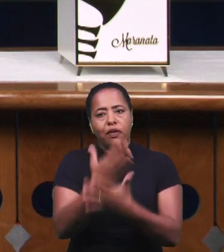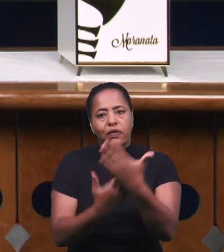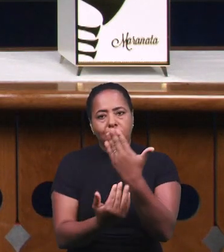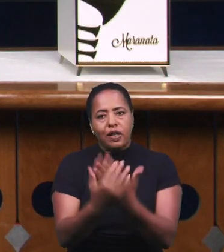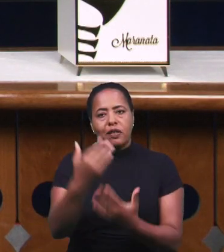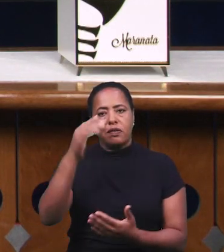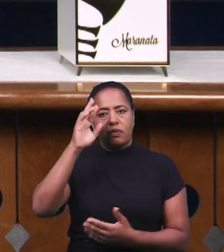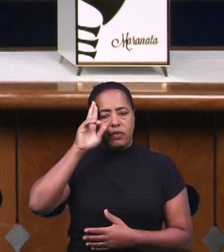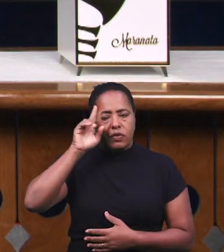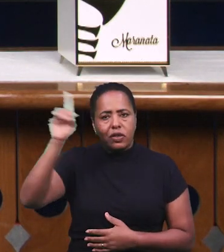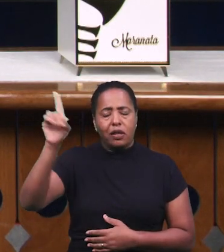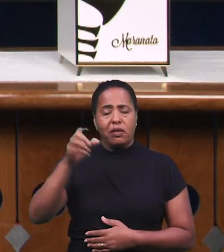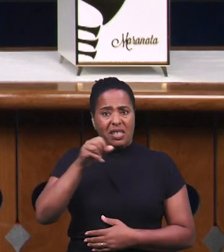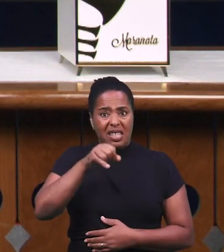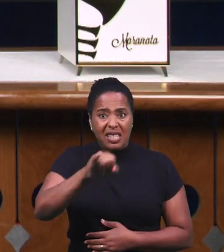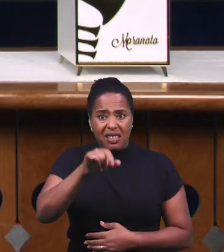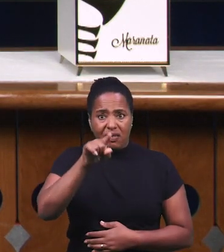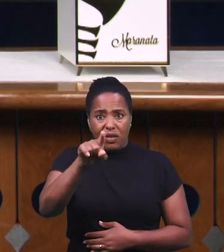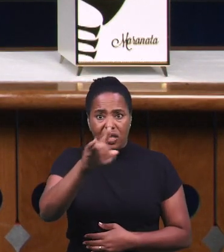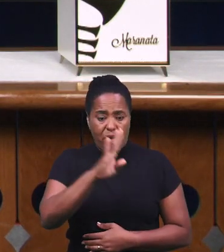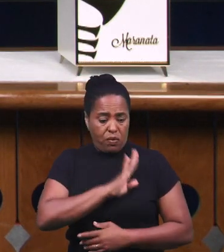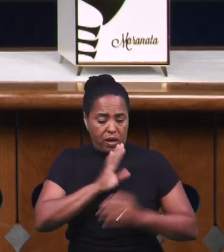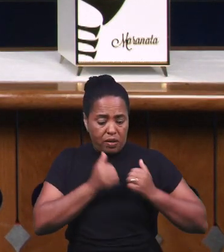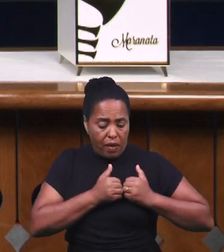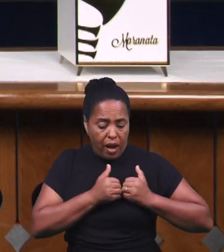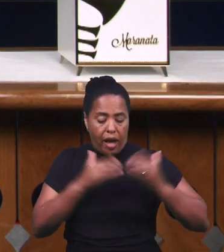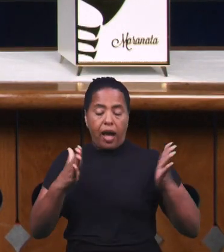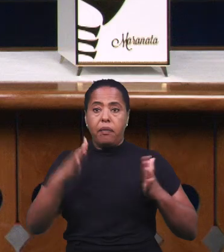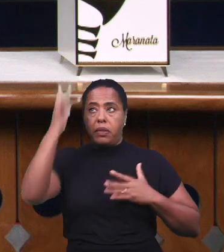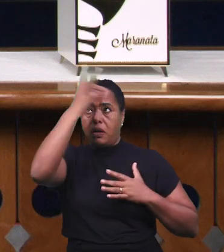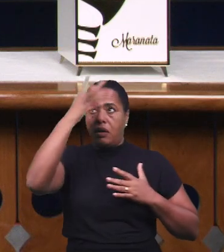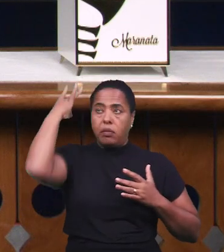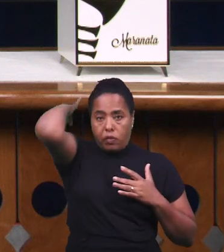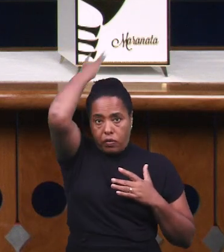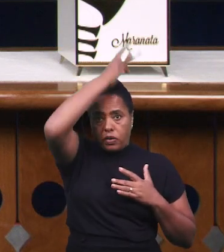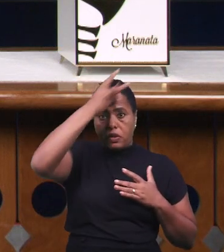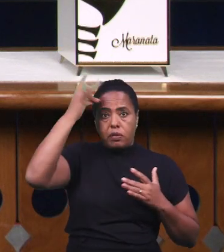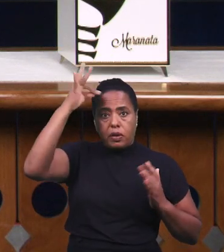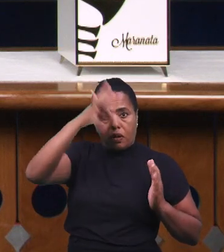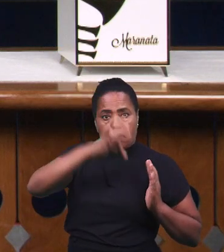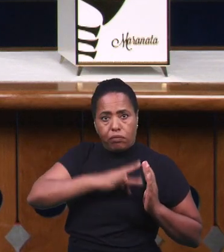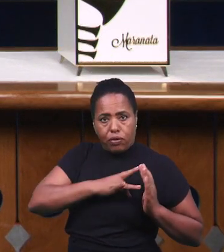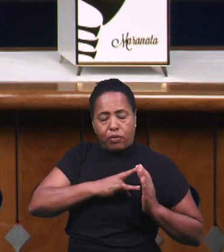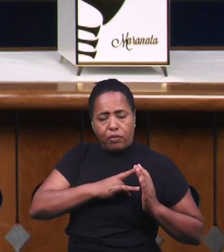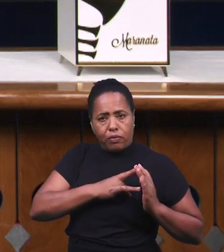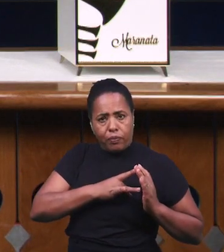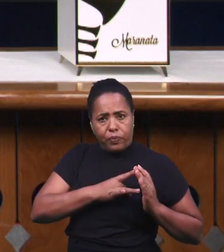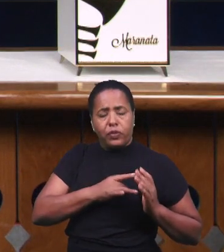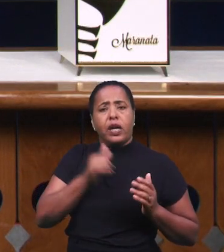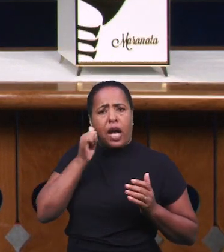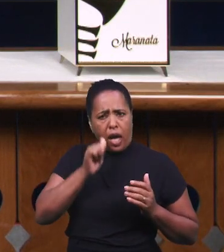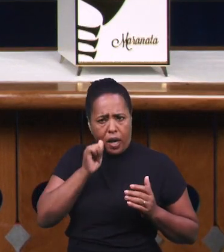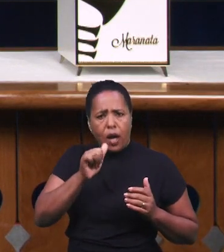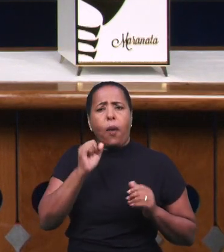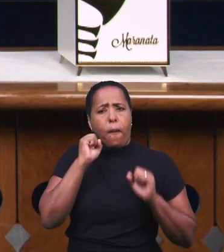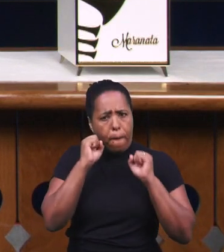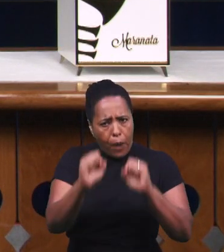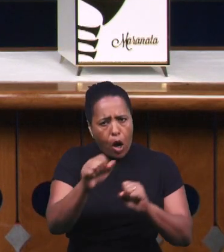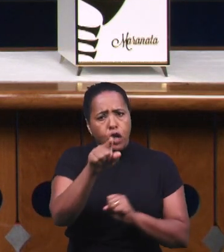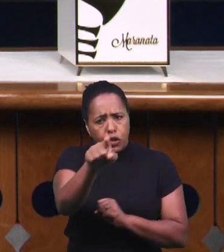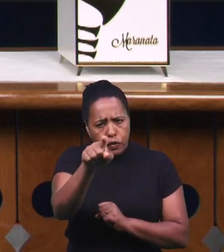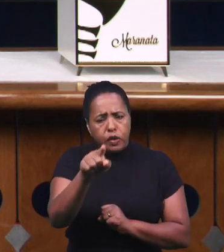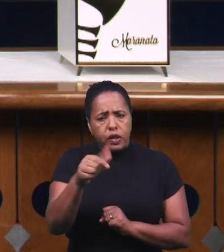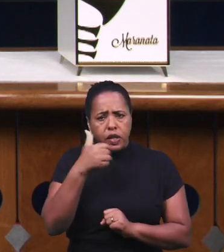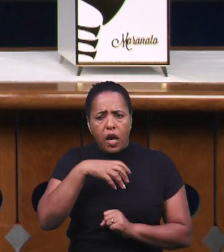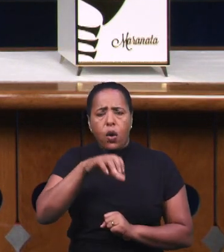deixar o Espírito Santo entrar no seu coração. A senhora pode ser sim uma mãe consagrada a